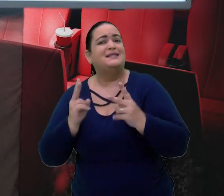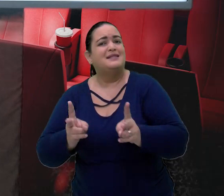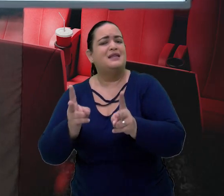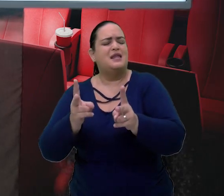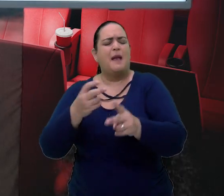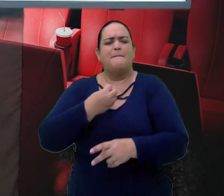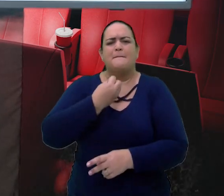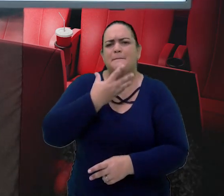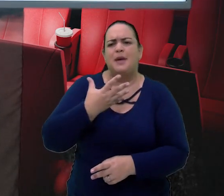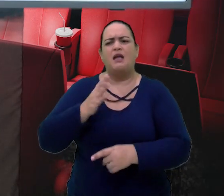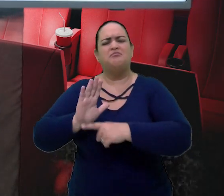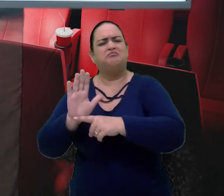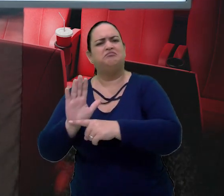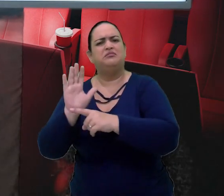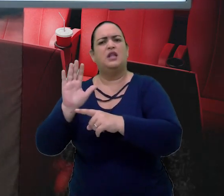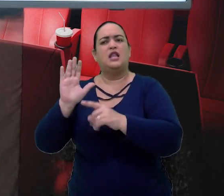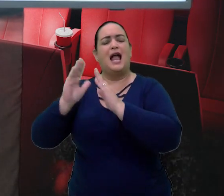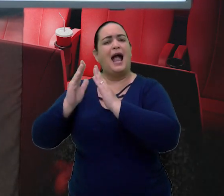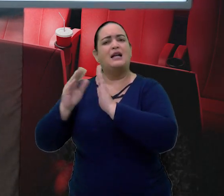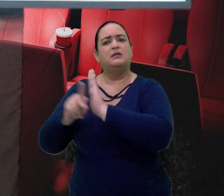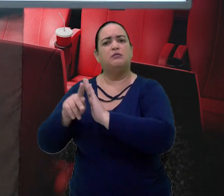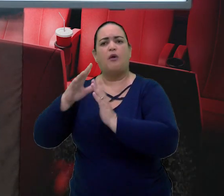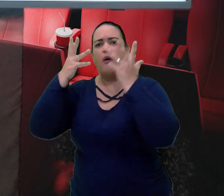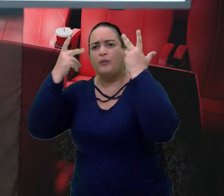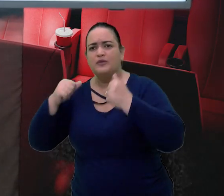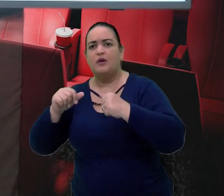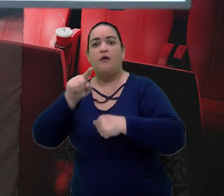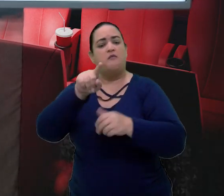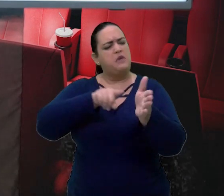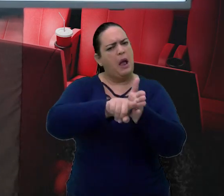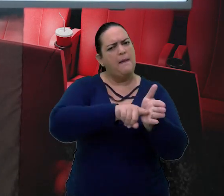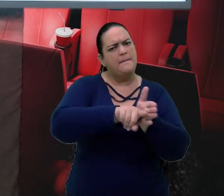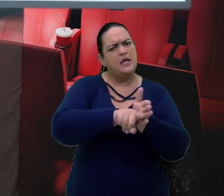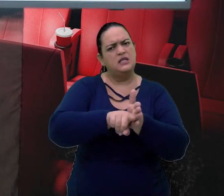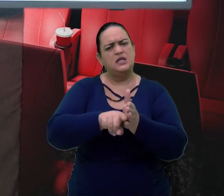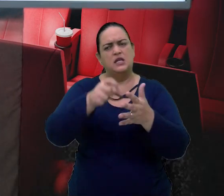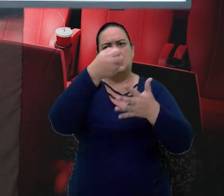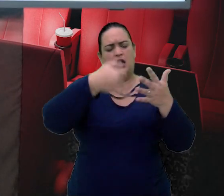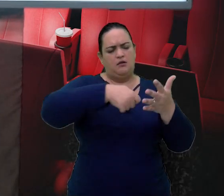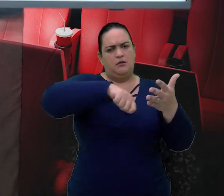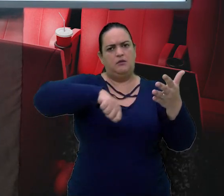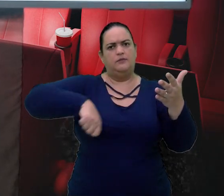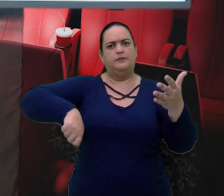vida. Explique, justifique, pesquise, esse é o correto.